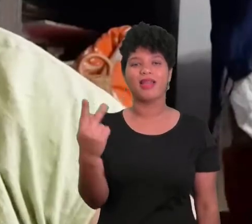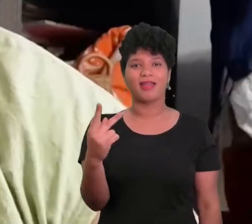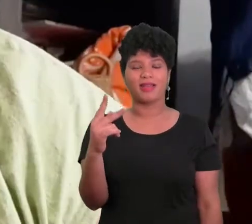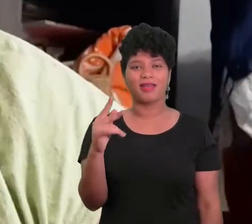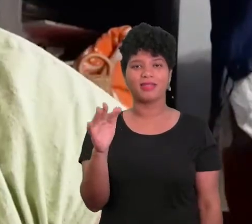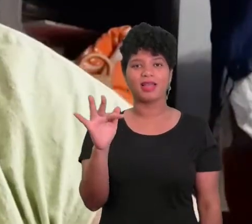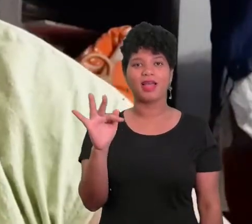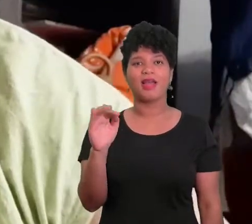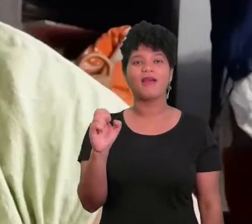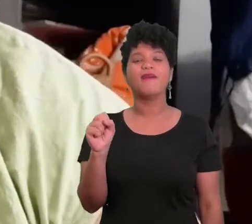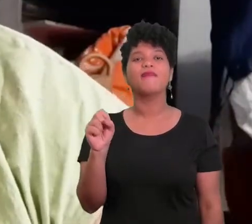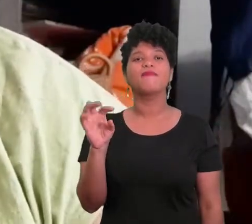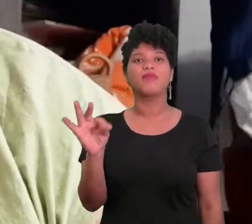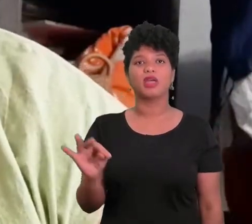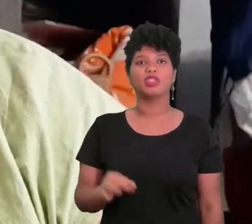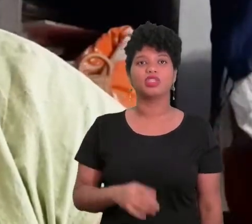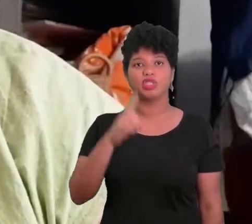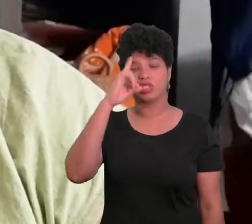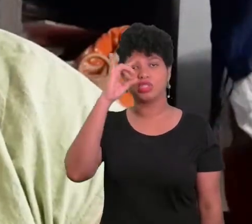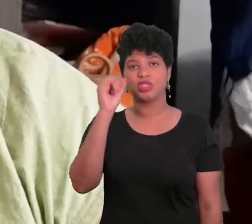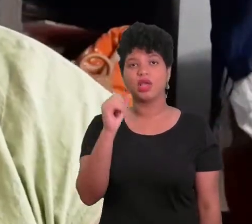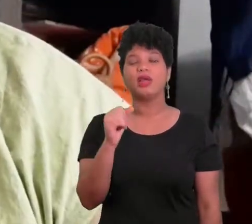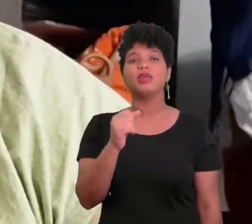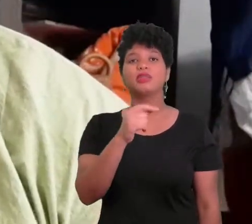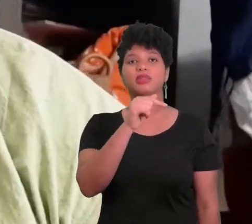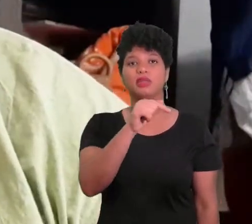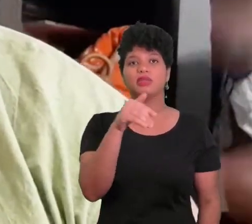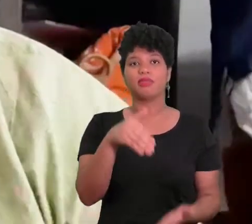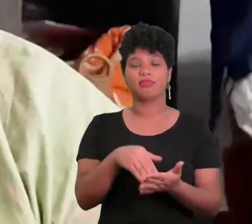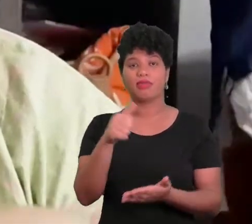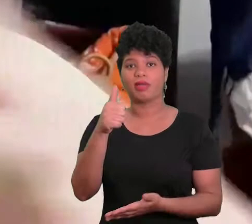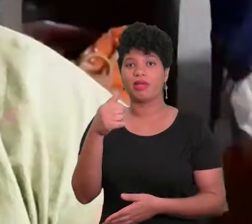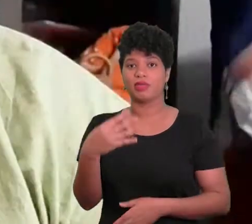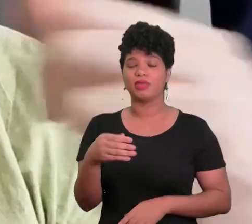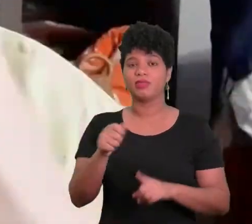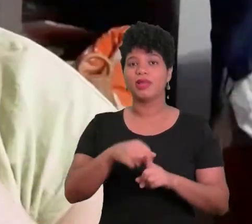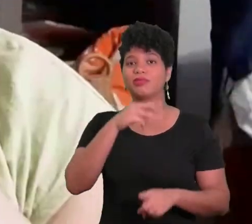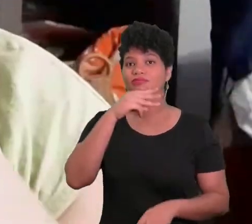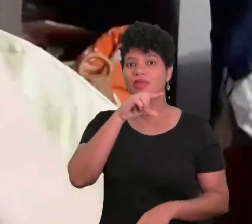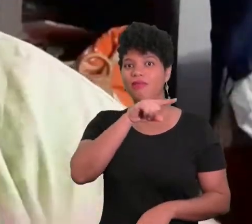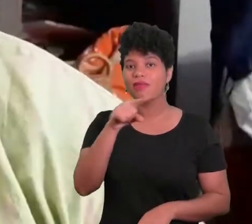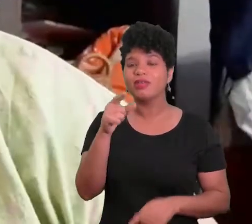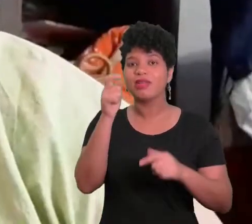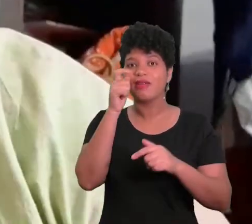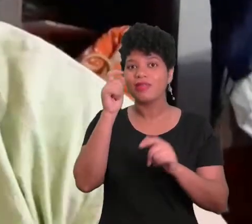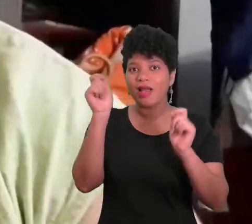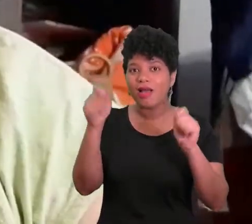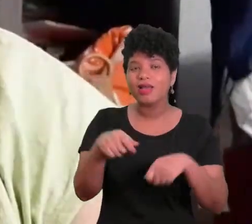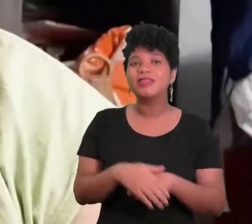que vai acontecer de 7 a 14 de março e que vocês vão poder ver aqui na